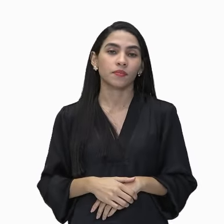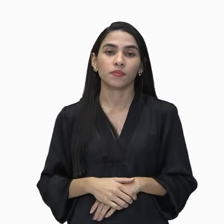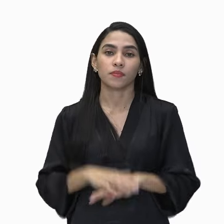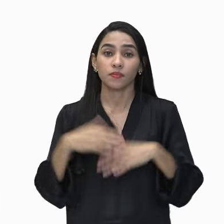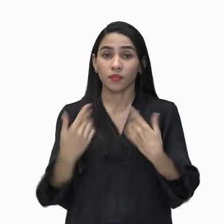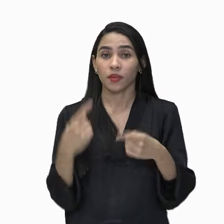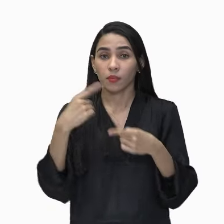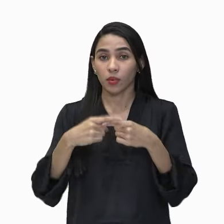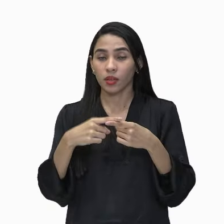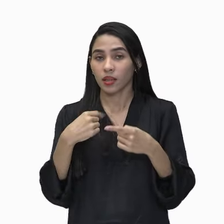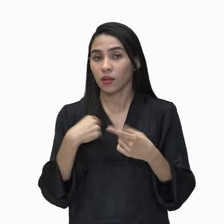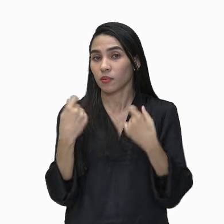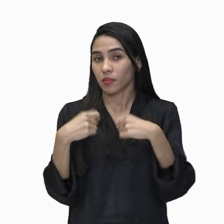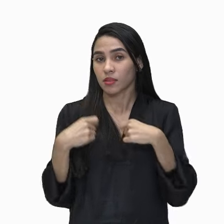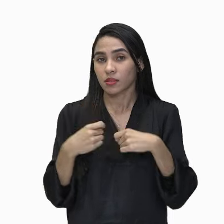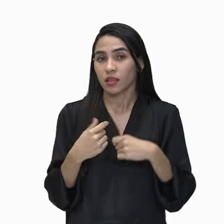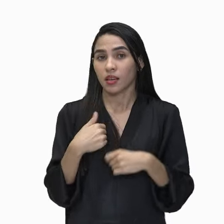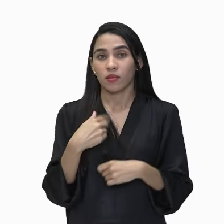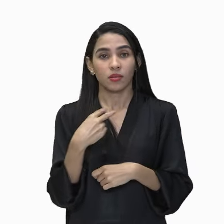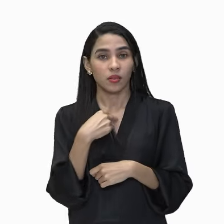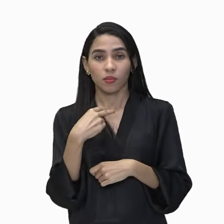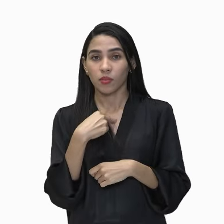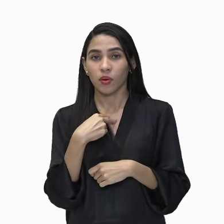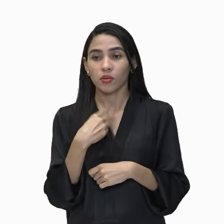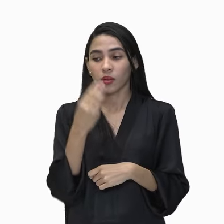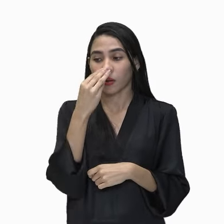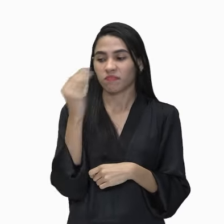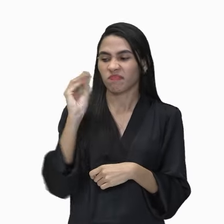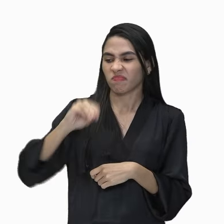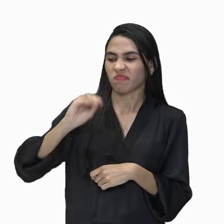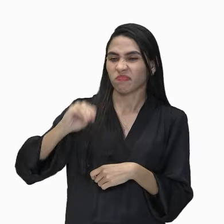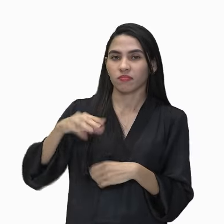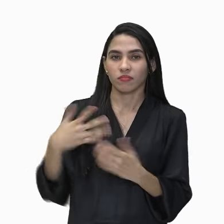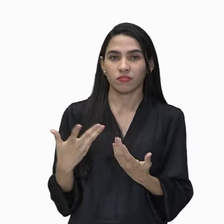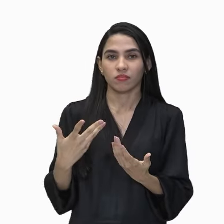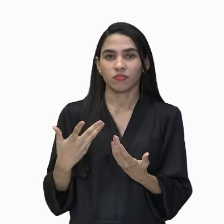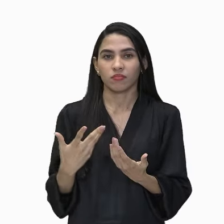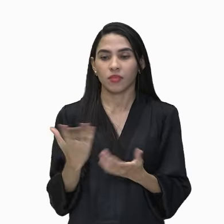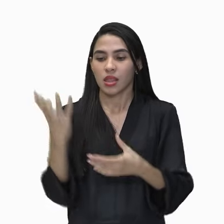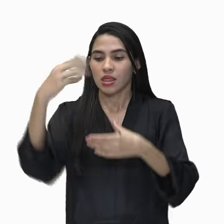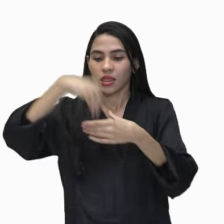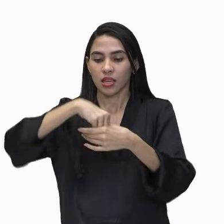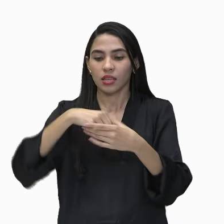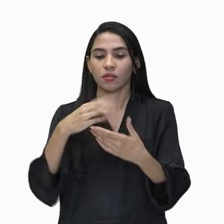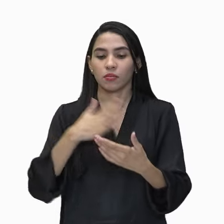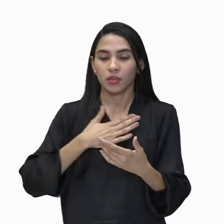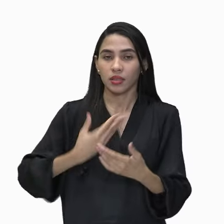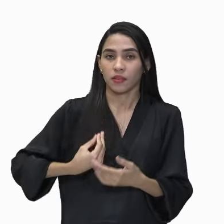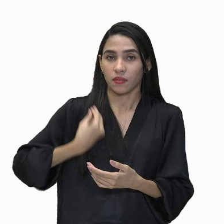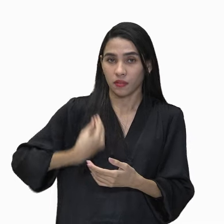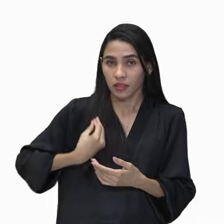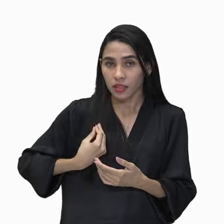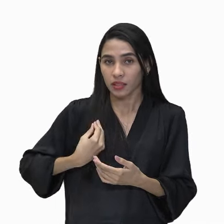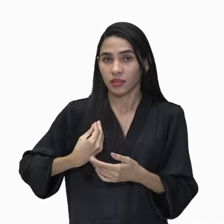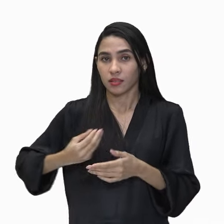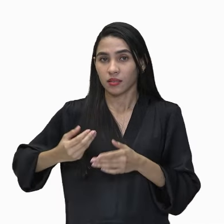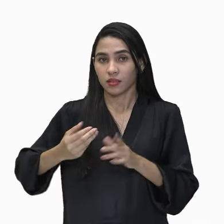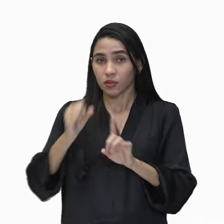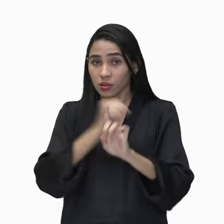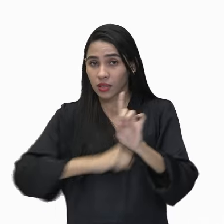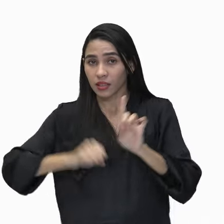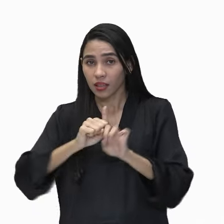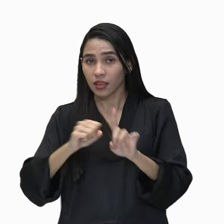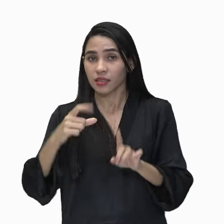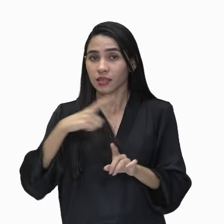Porque eu não posso ignorar que dentro dessa minha existência existe o quê?